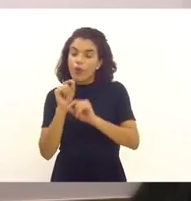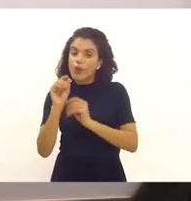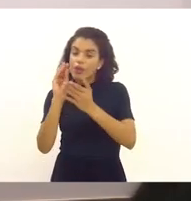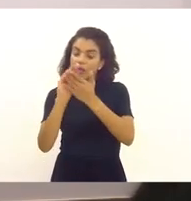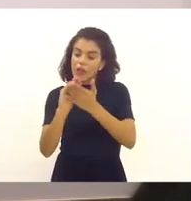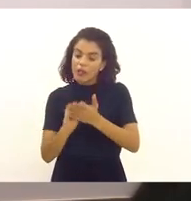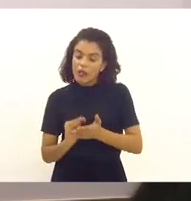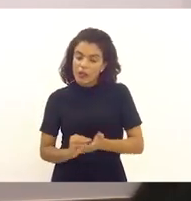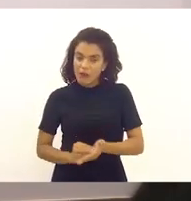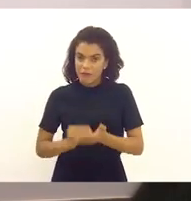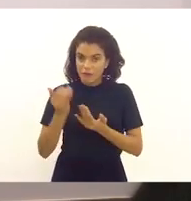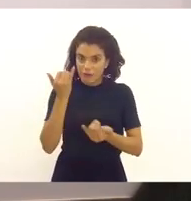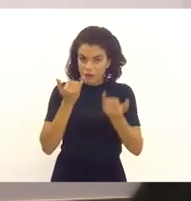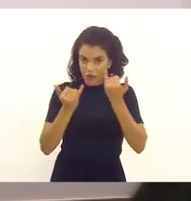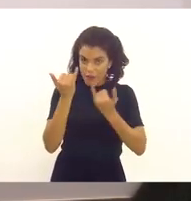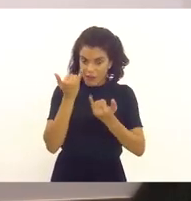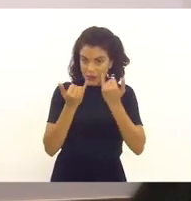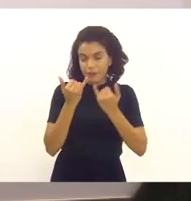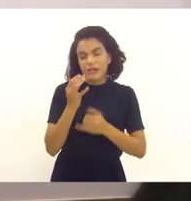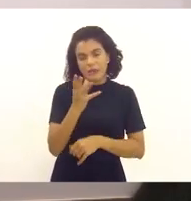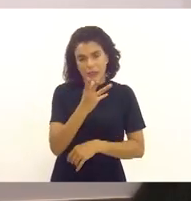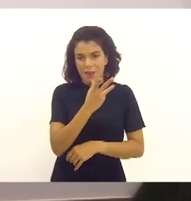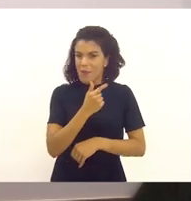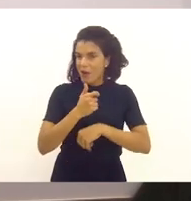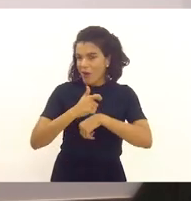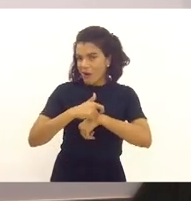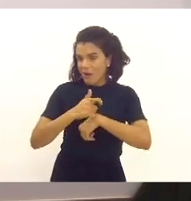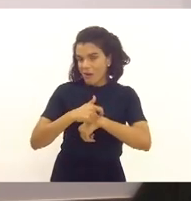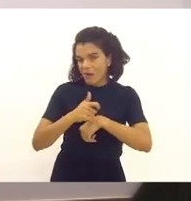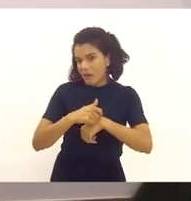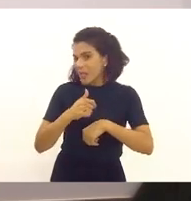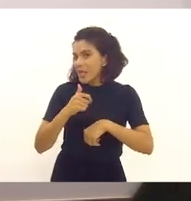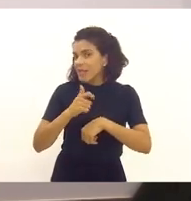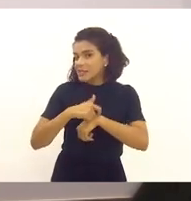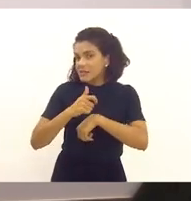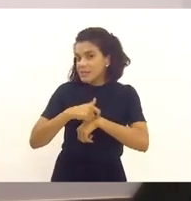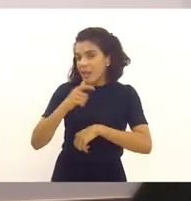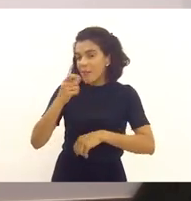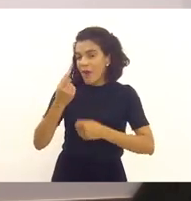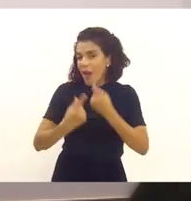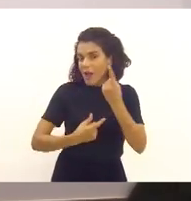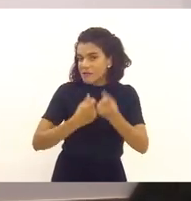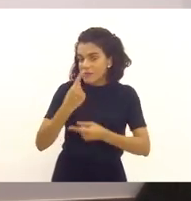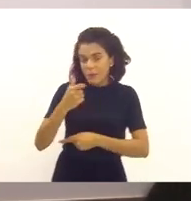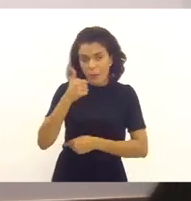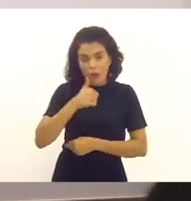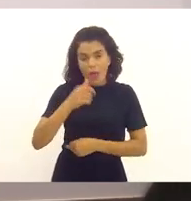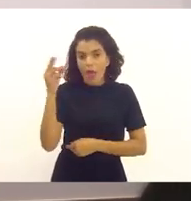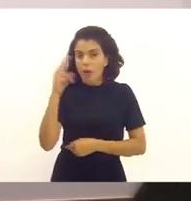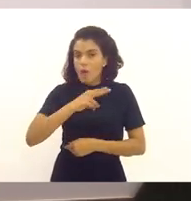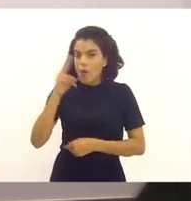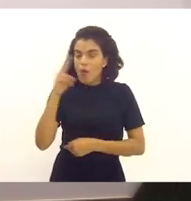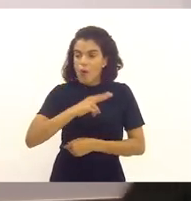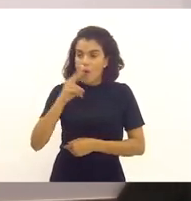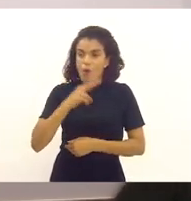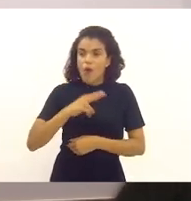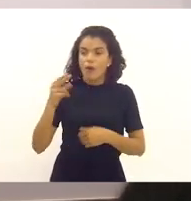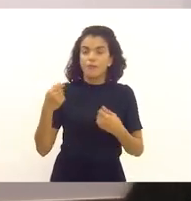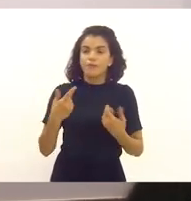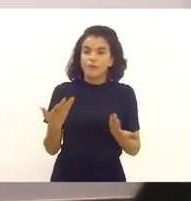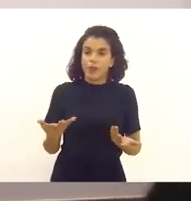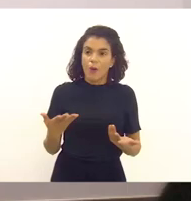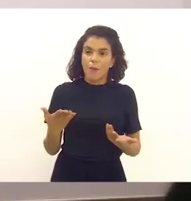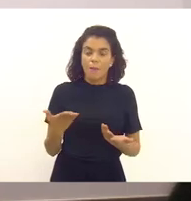que ele ro e isso demanda tempo e esse tempo às vezes para mulher é crucial então quanto